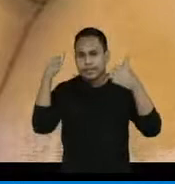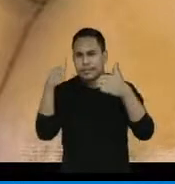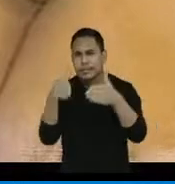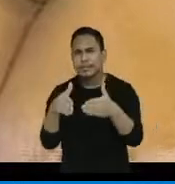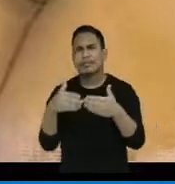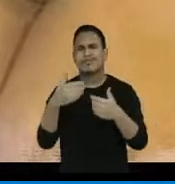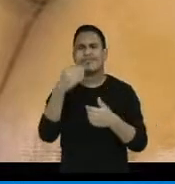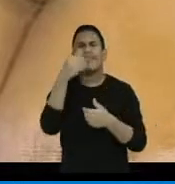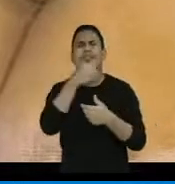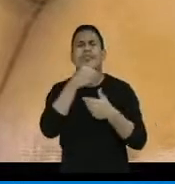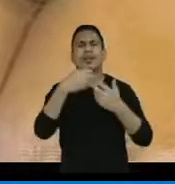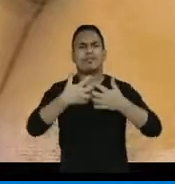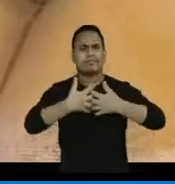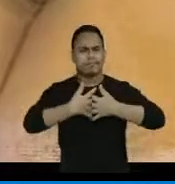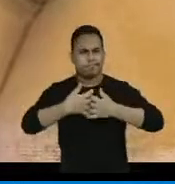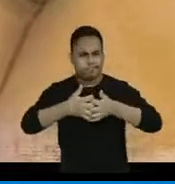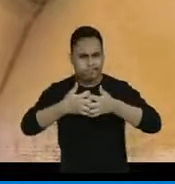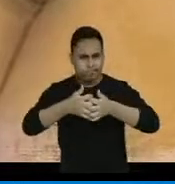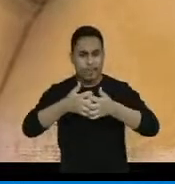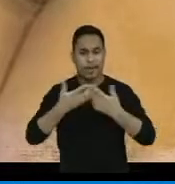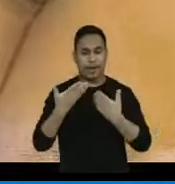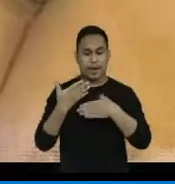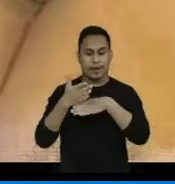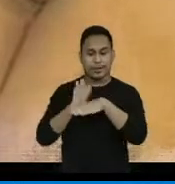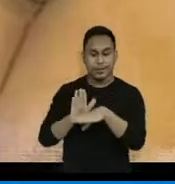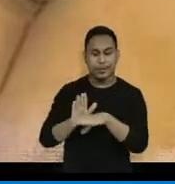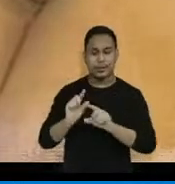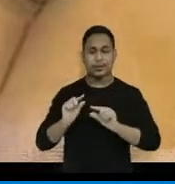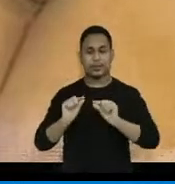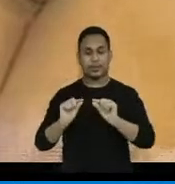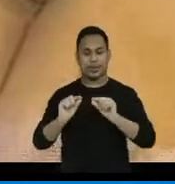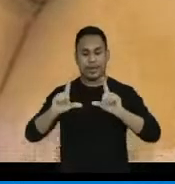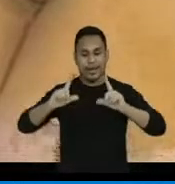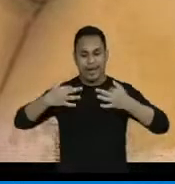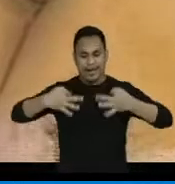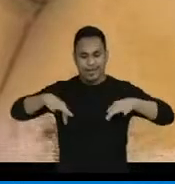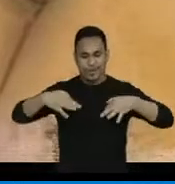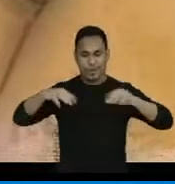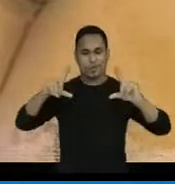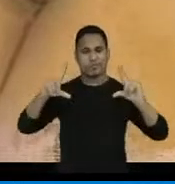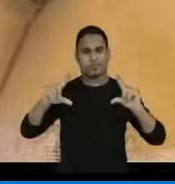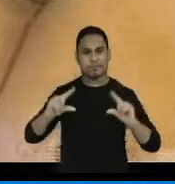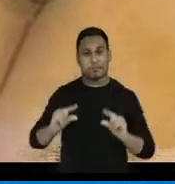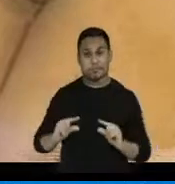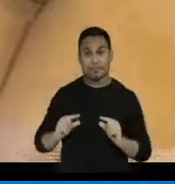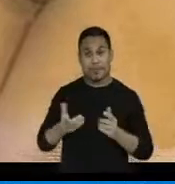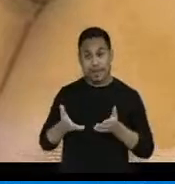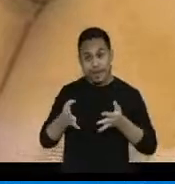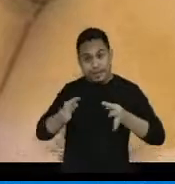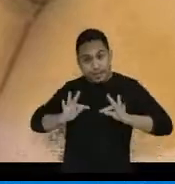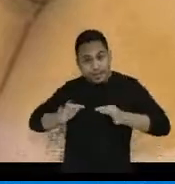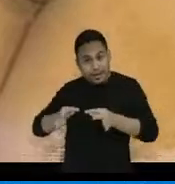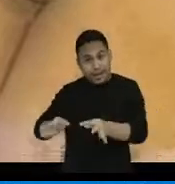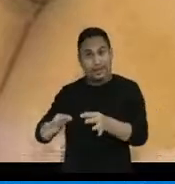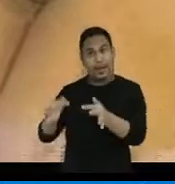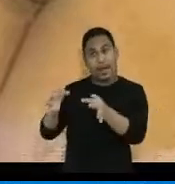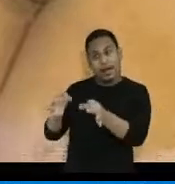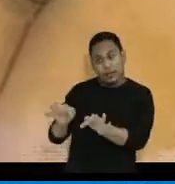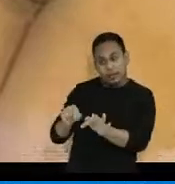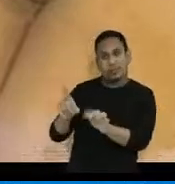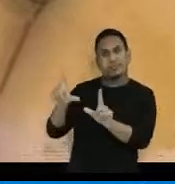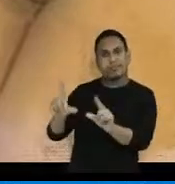a dor. Então, a gente está falando de tratar dor, de modular a dor, com alimentação e com suplementação,